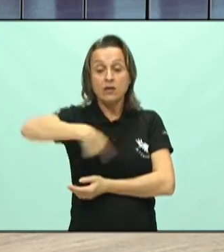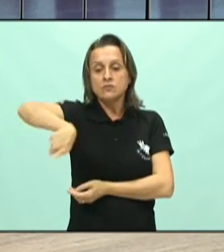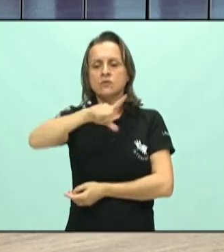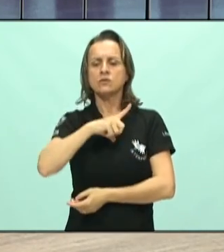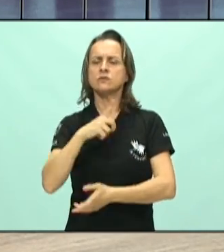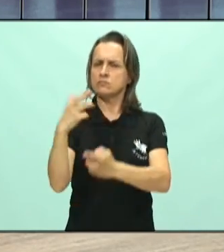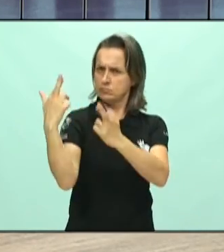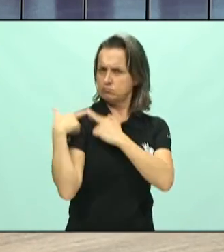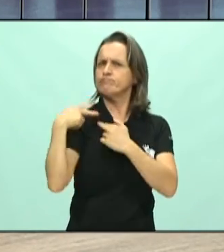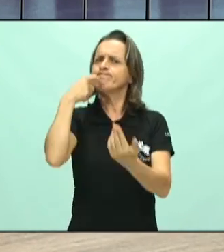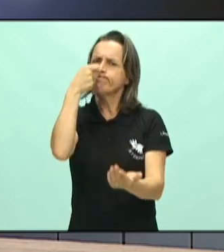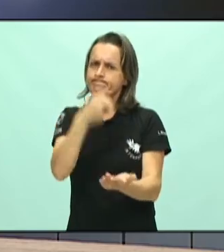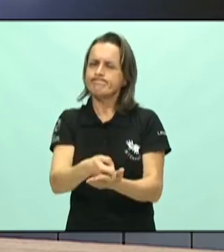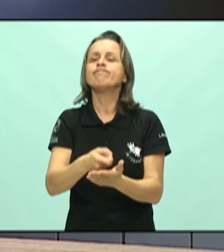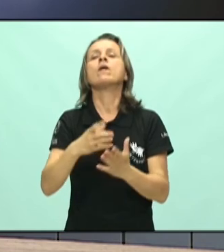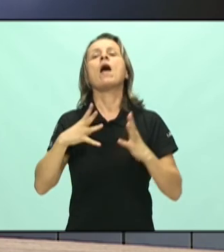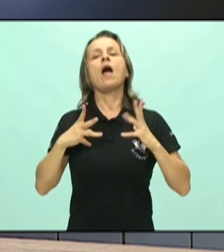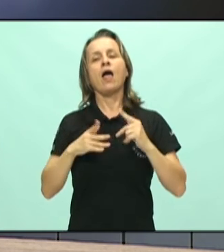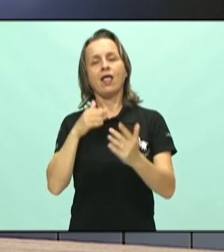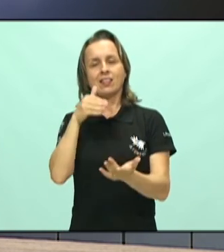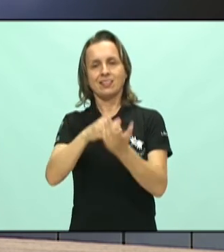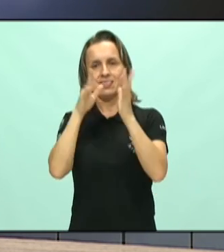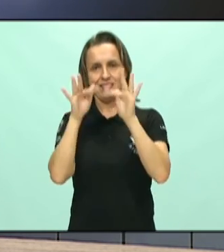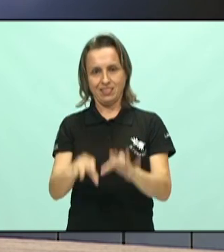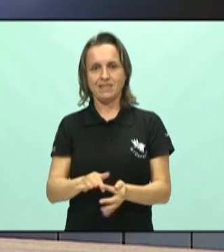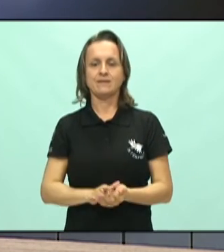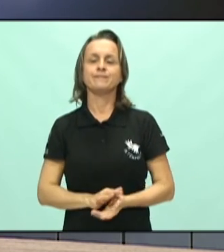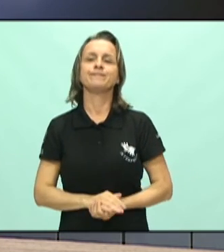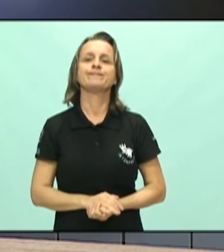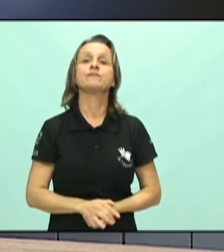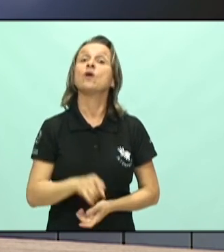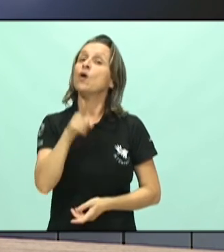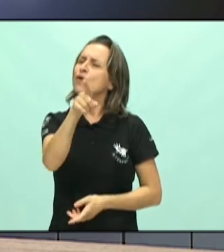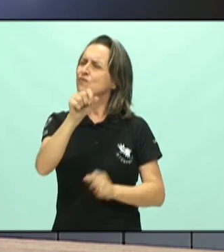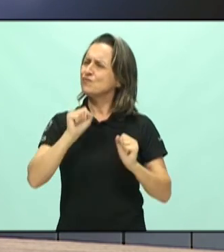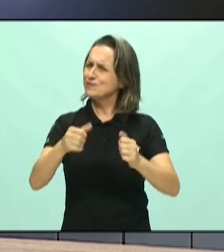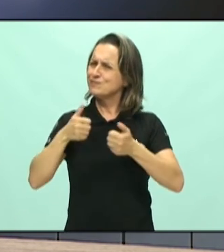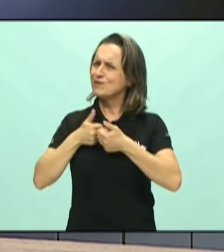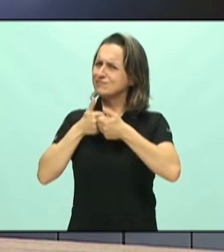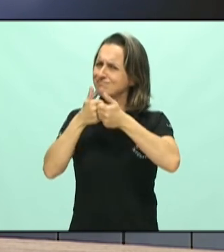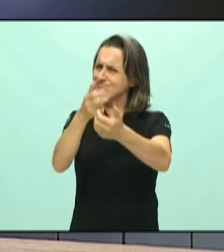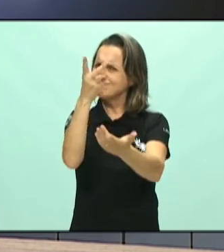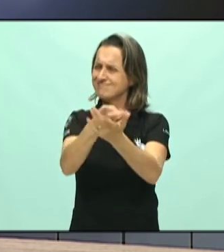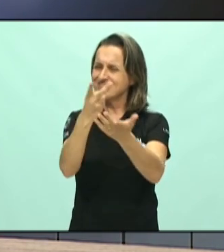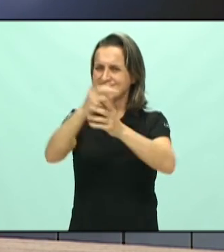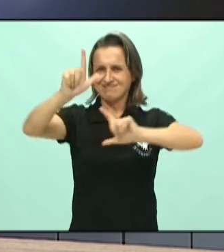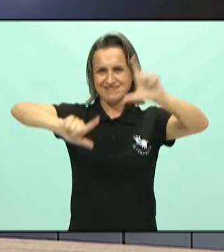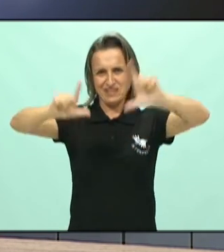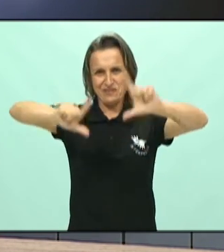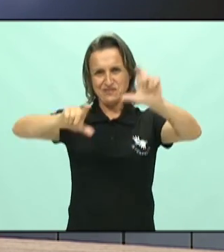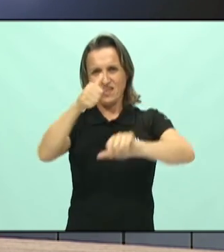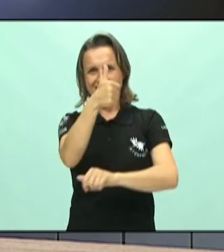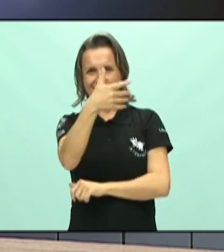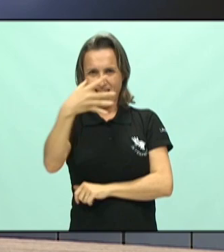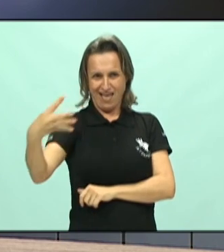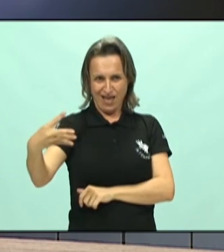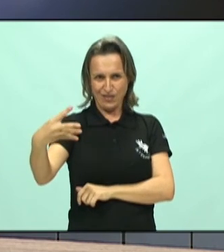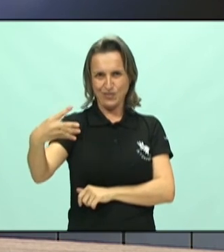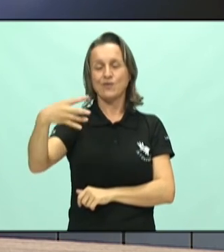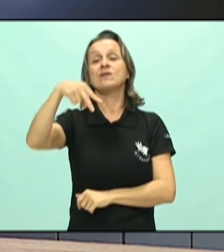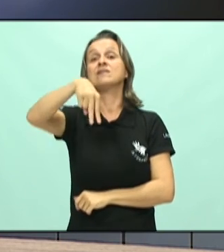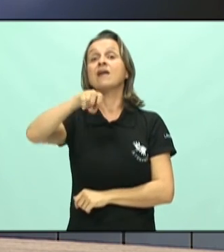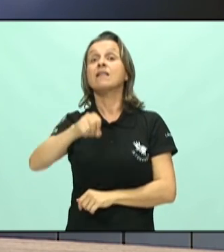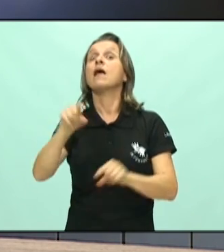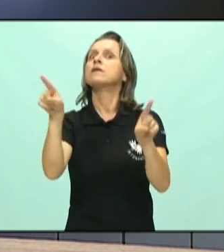manter até o final. E você pode acompanhar o Câmara Aberta pelo canal 14 da NET e pelo canal da Câmara